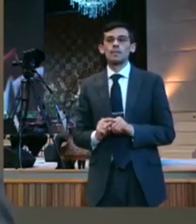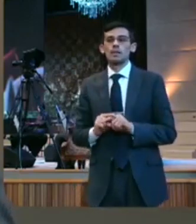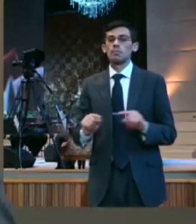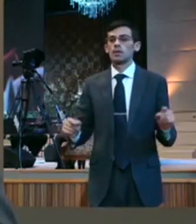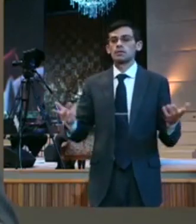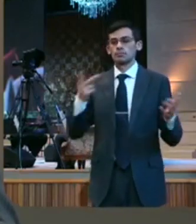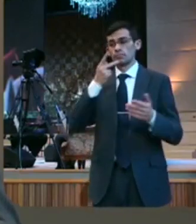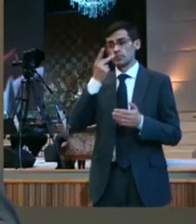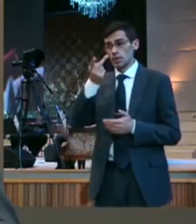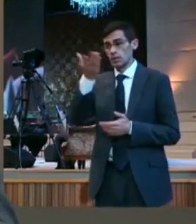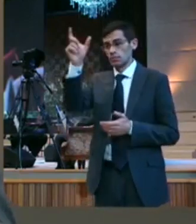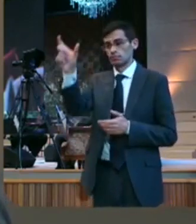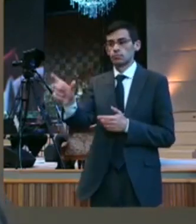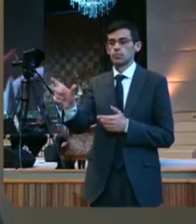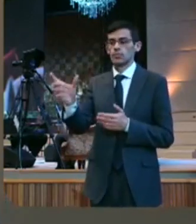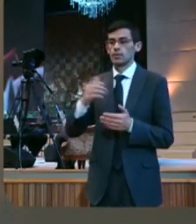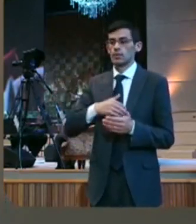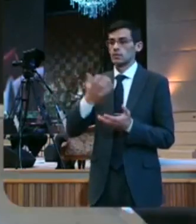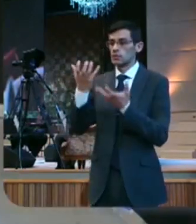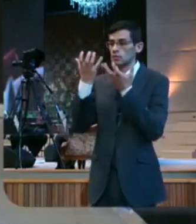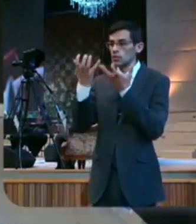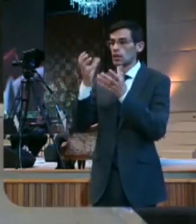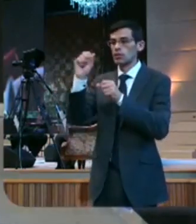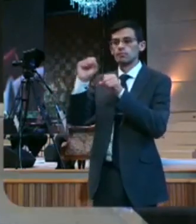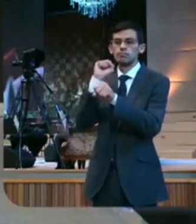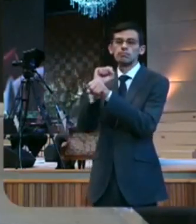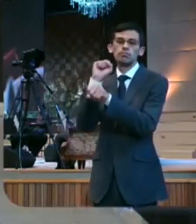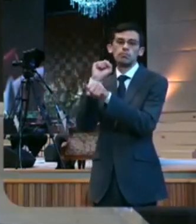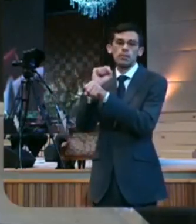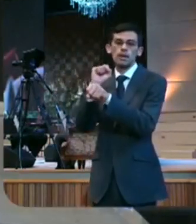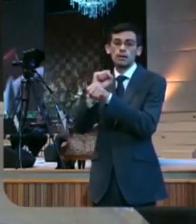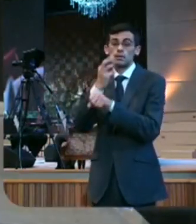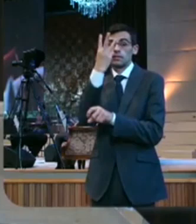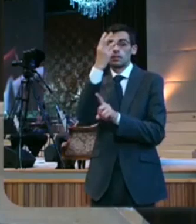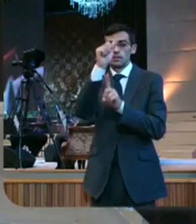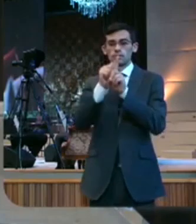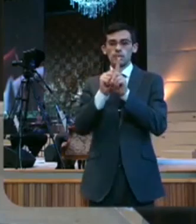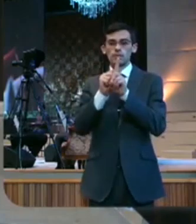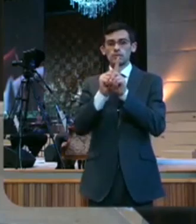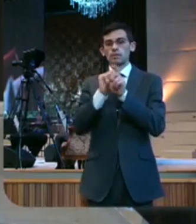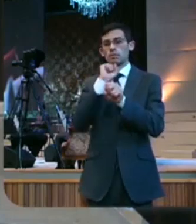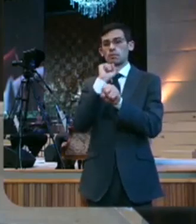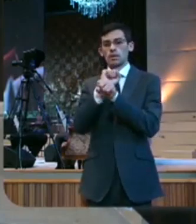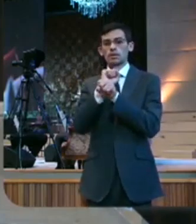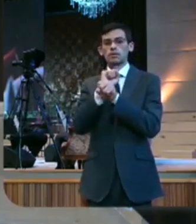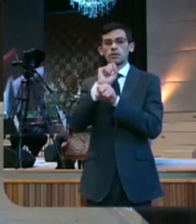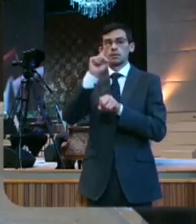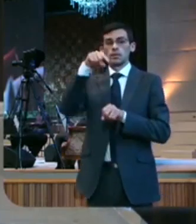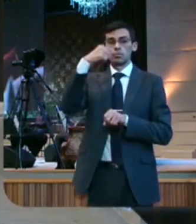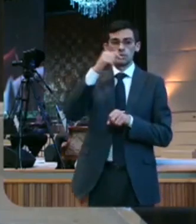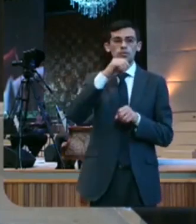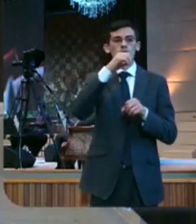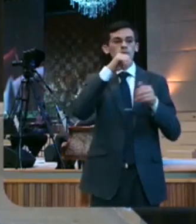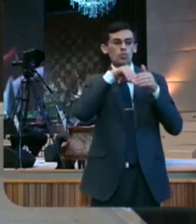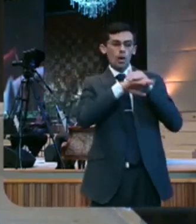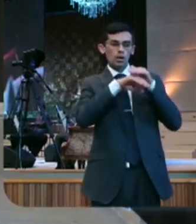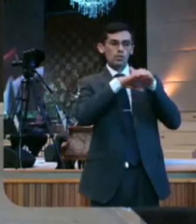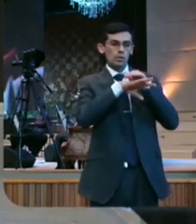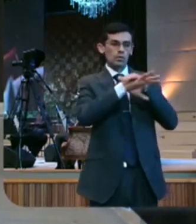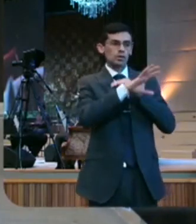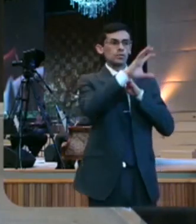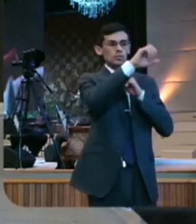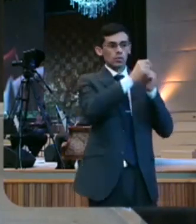disse para ele: o senhor não quer fazer uma pausa de 3 meses? E aí eu tenho condição de